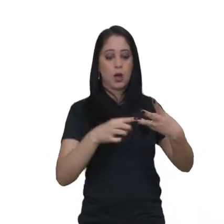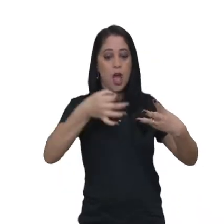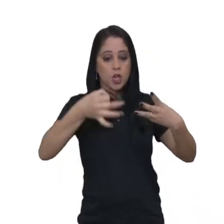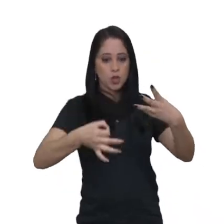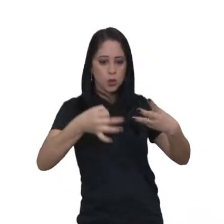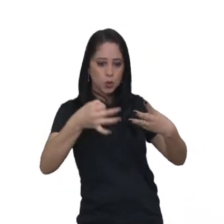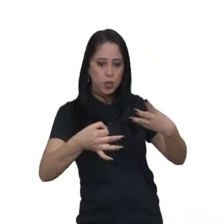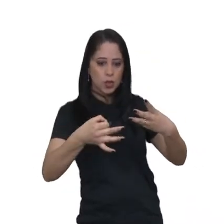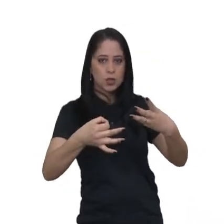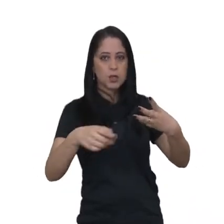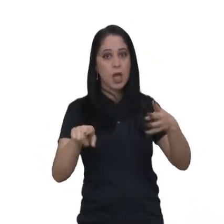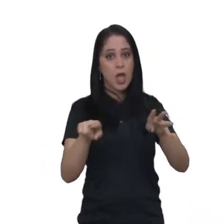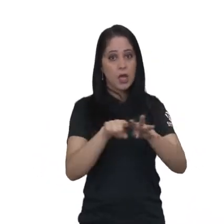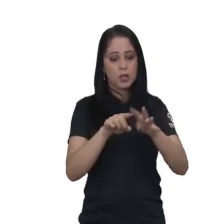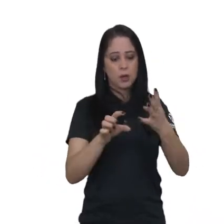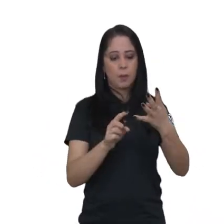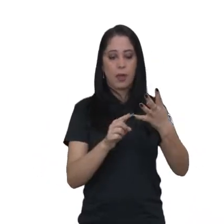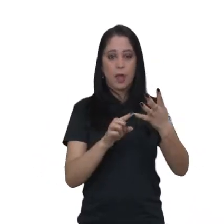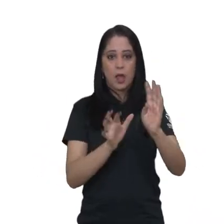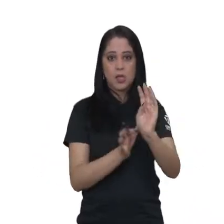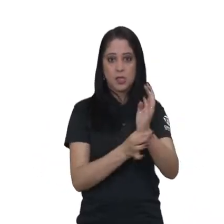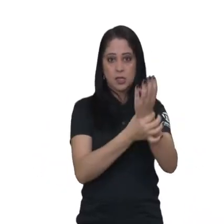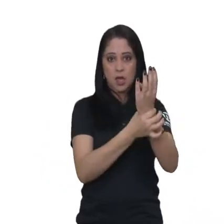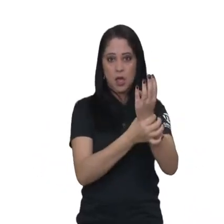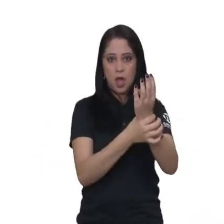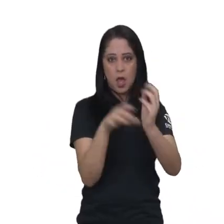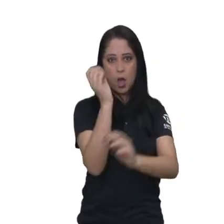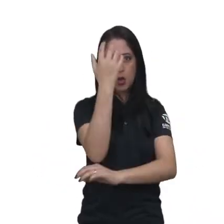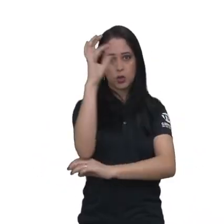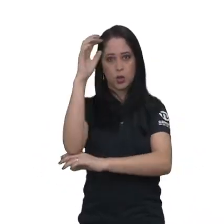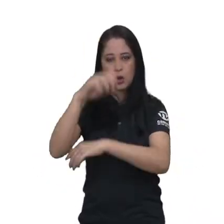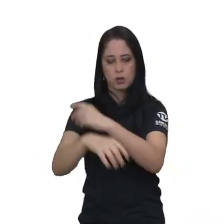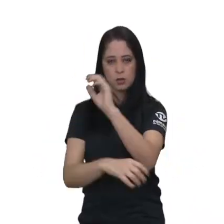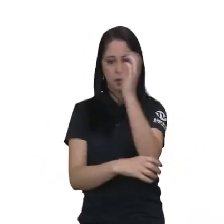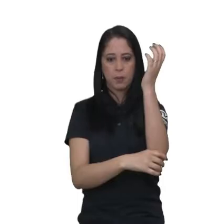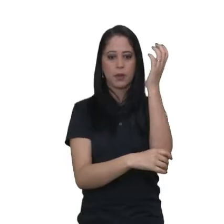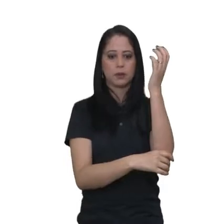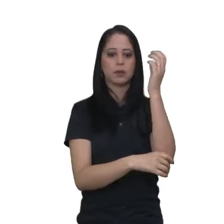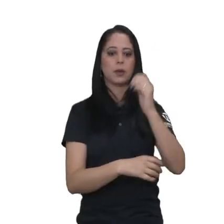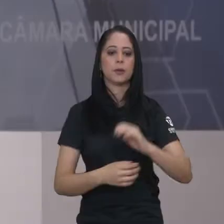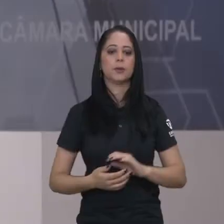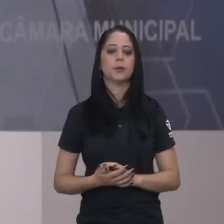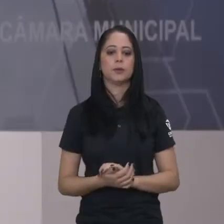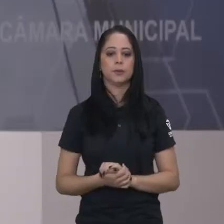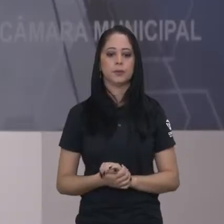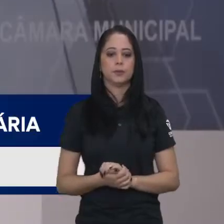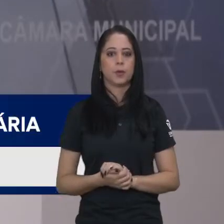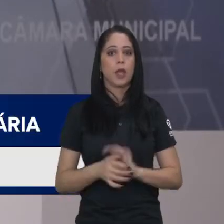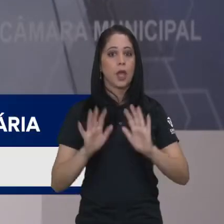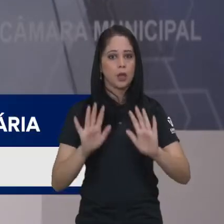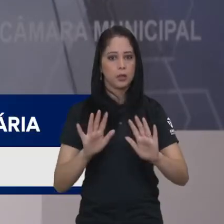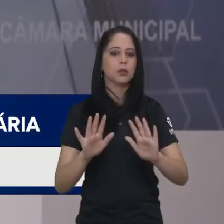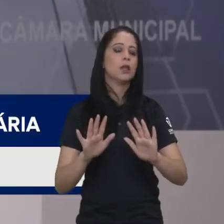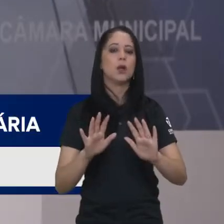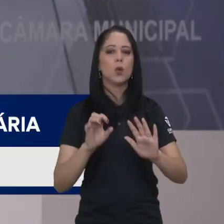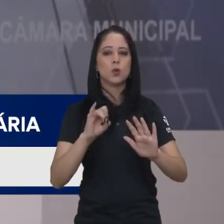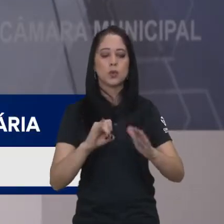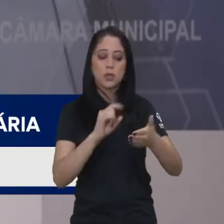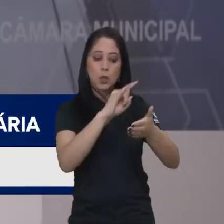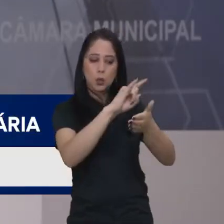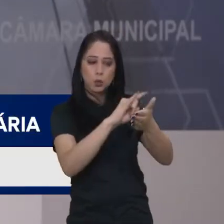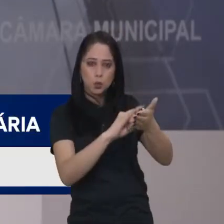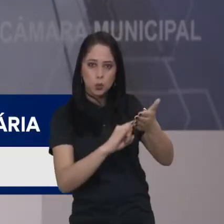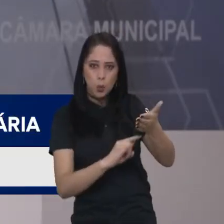questão da regularização jurídica, que a segurança jurídica da posse, e a questão também ambiental, o aspecto ambiental. A regularização